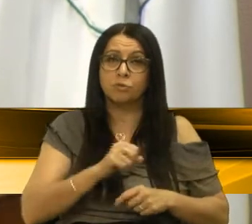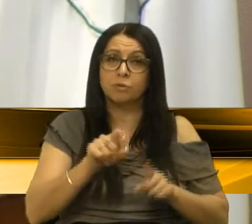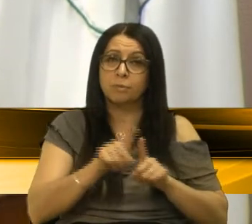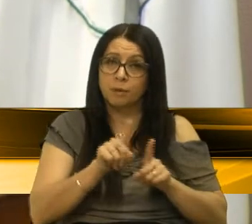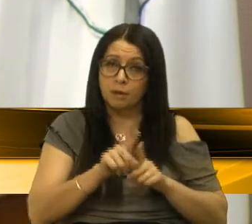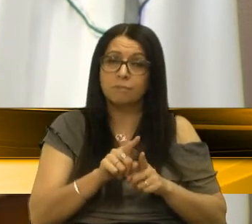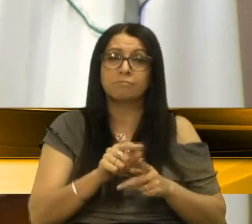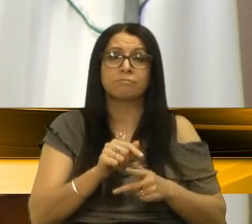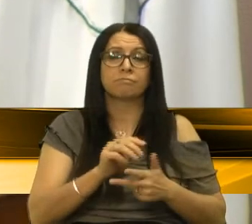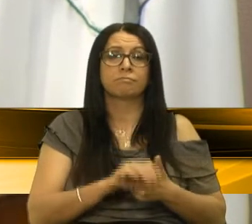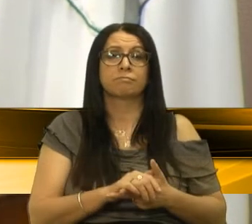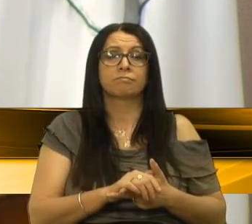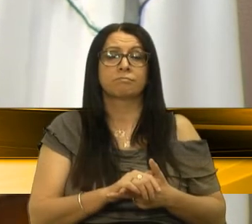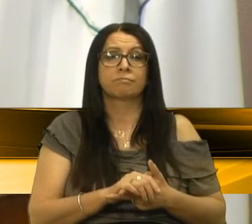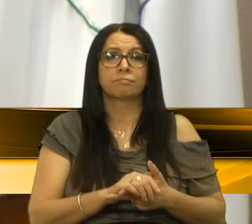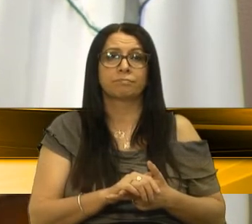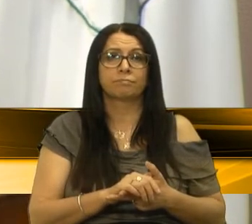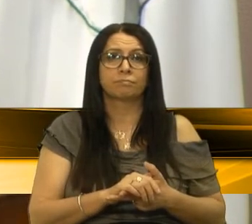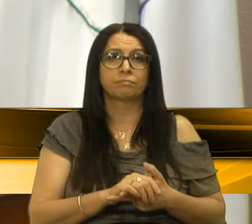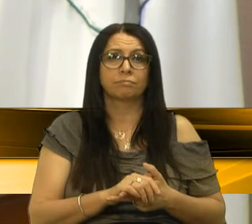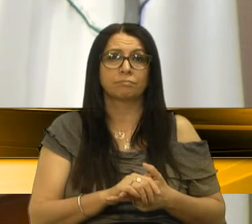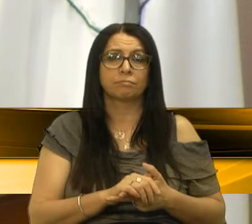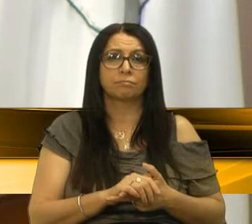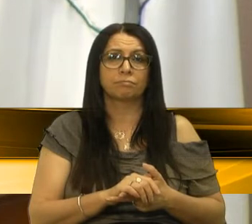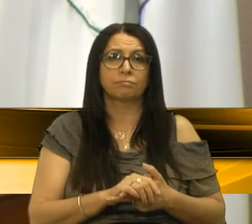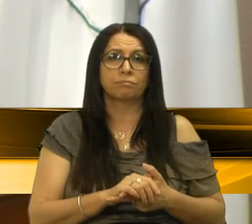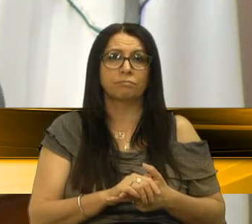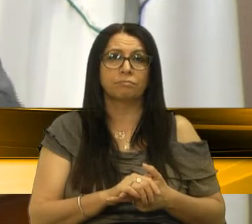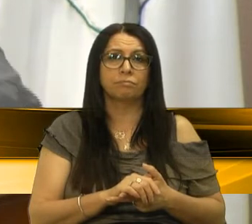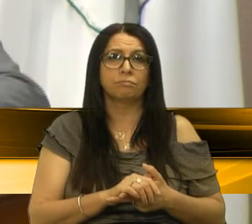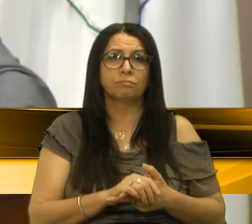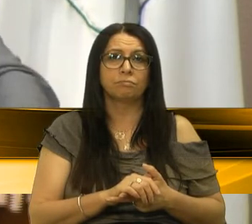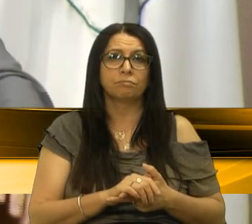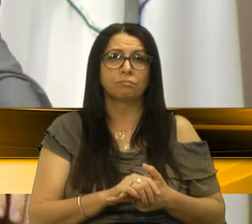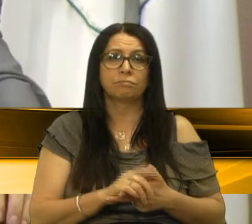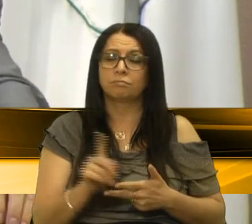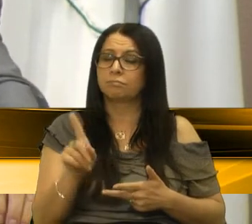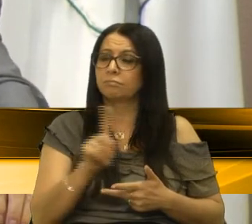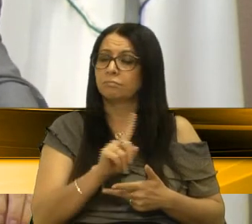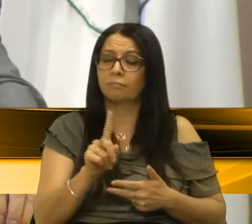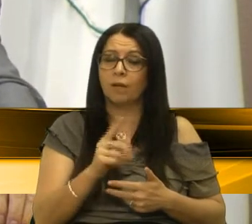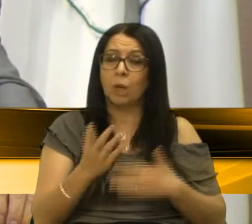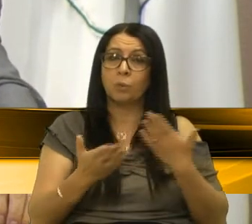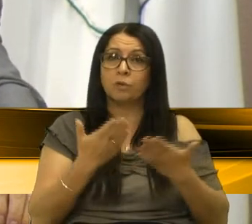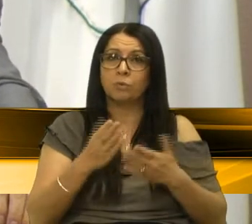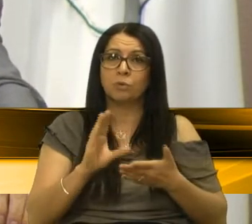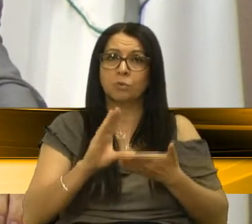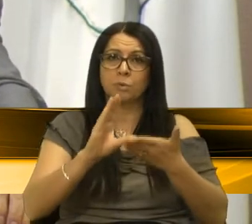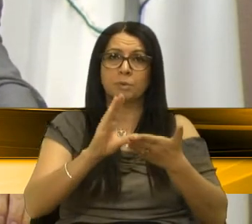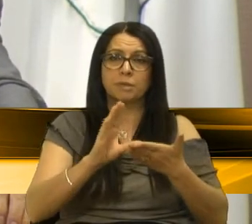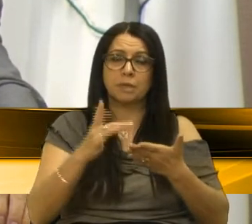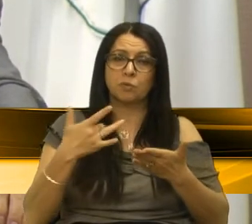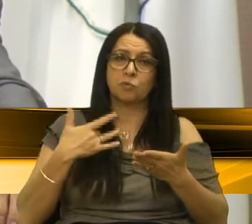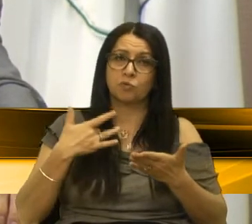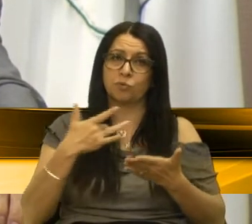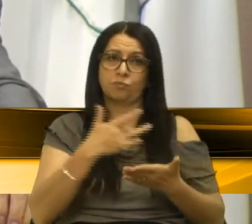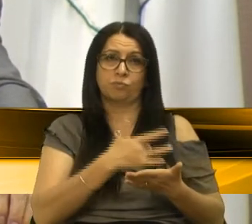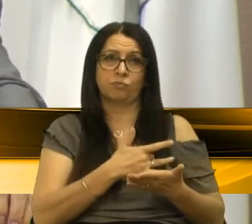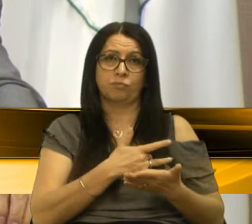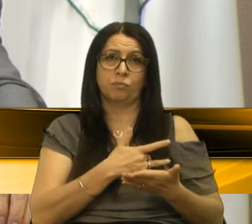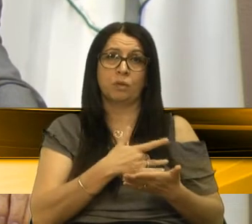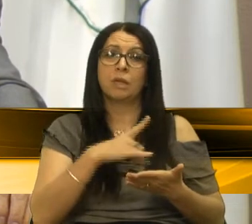e também a questão do não atendimento ao Conselho de Saúde, que tem